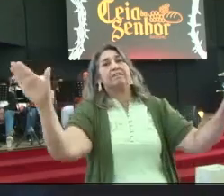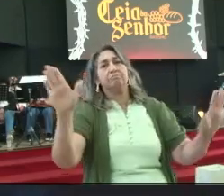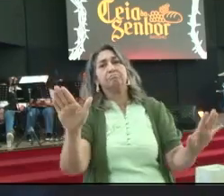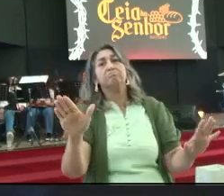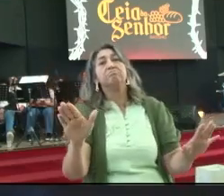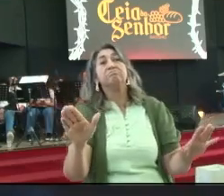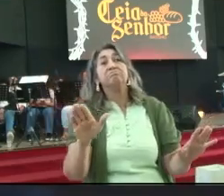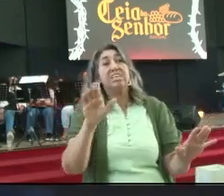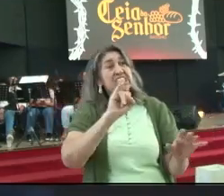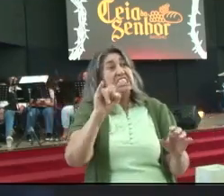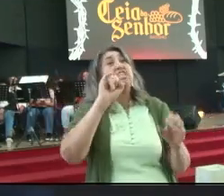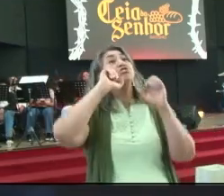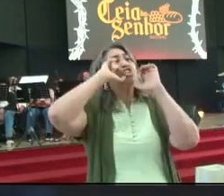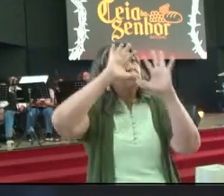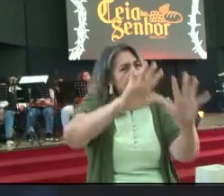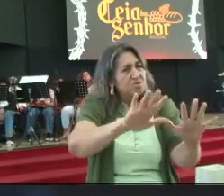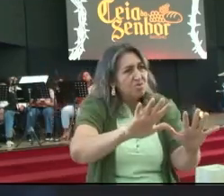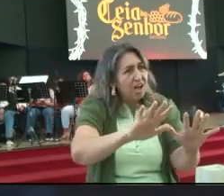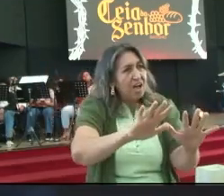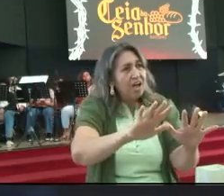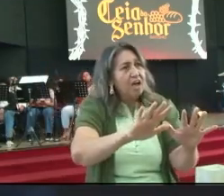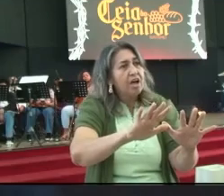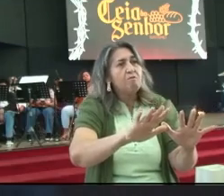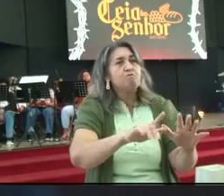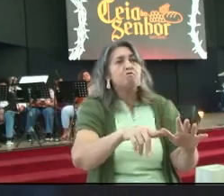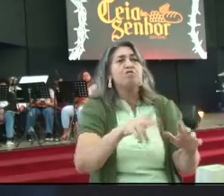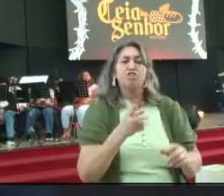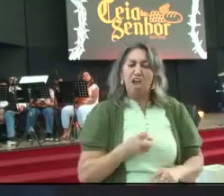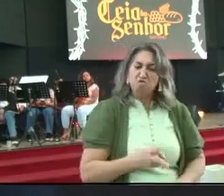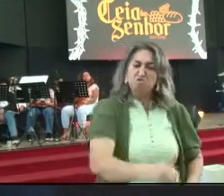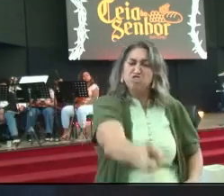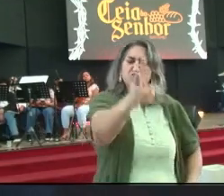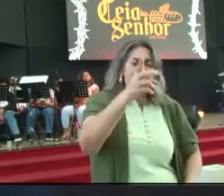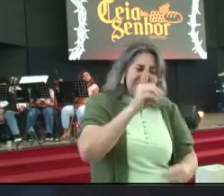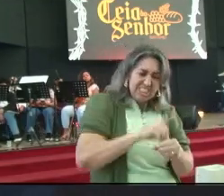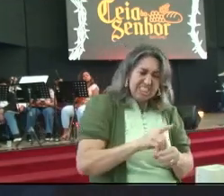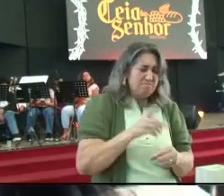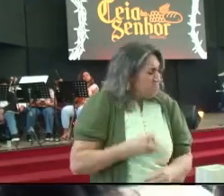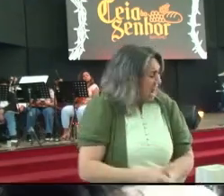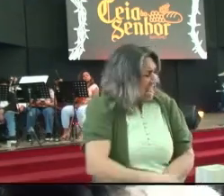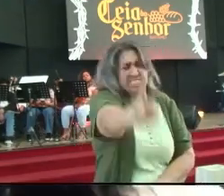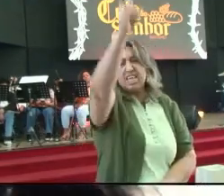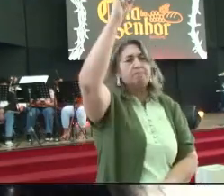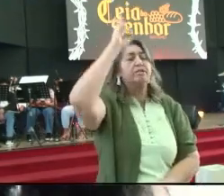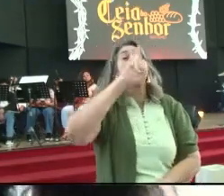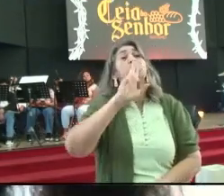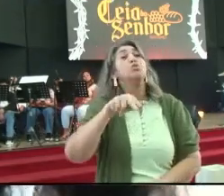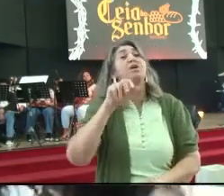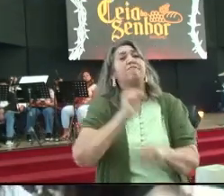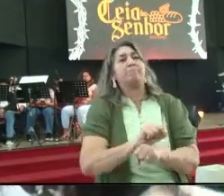Mas se Deus te abençoar, nunca mais deixe de ser dizimista.